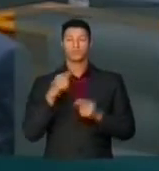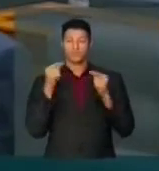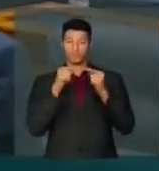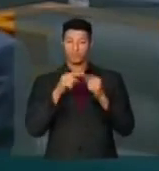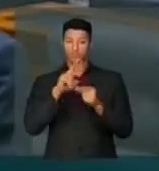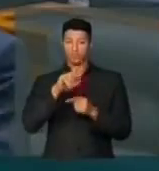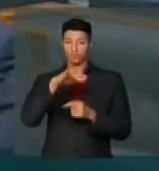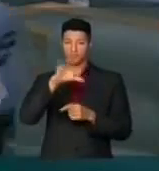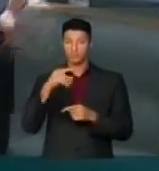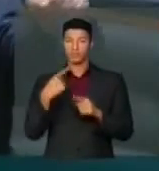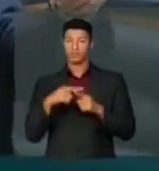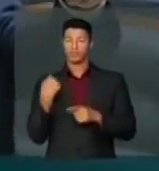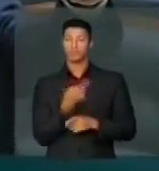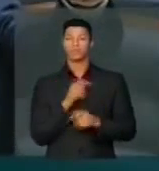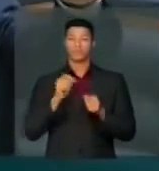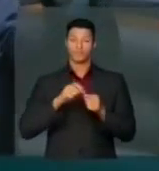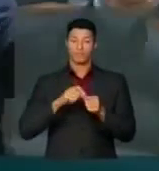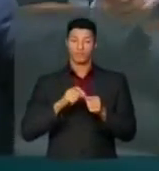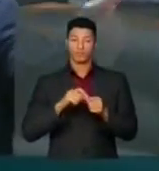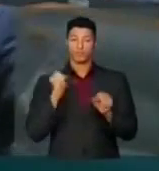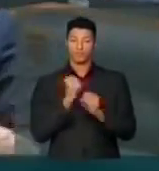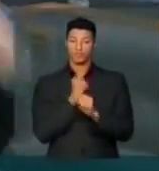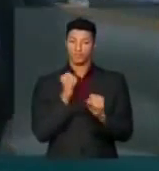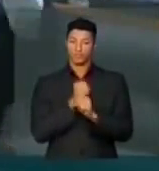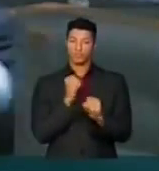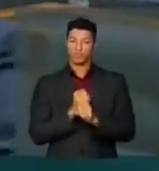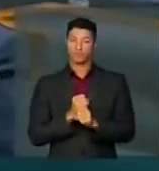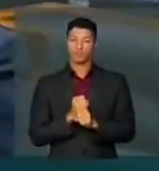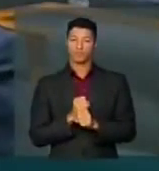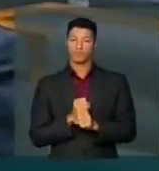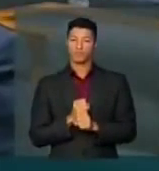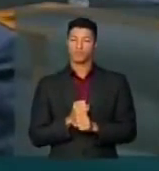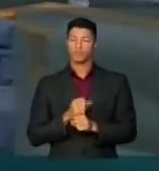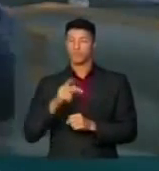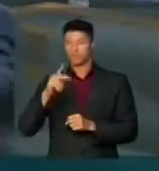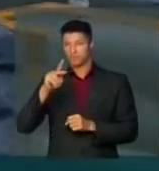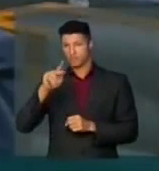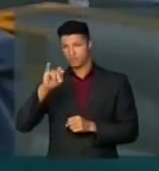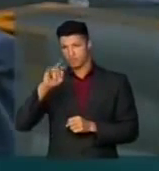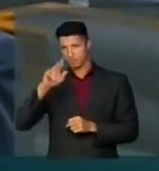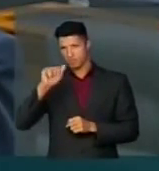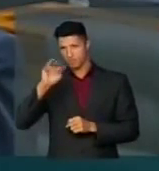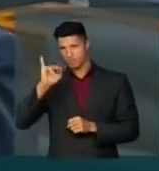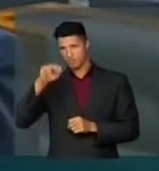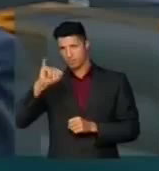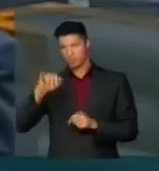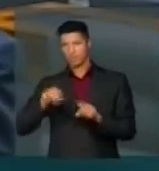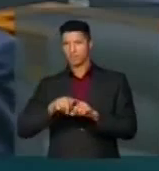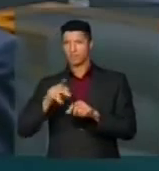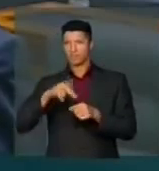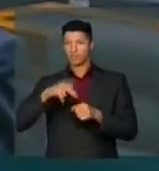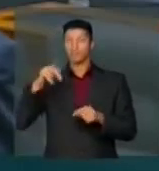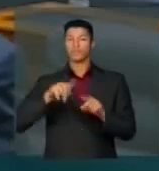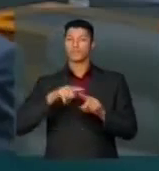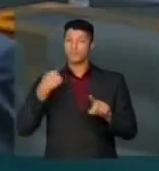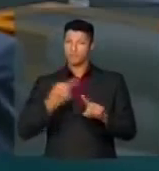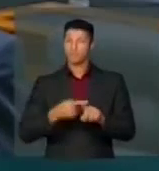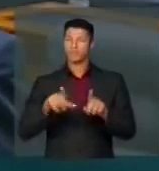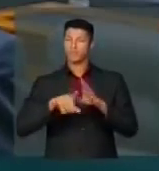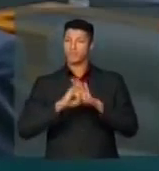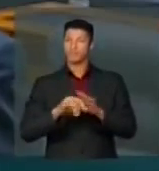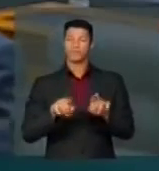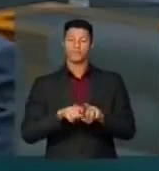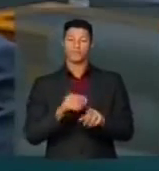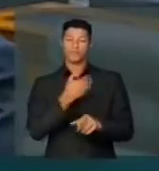da União, porque nós fizemos obras lá, presidente, na Suscino Piratini, do Polo Petroquímico. Mais do que isso, a Lei